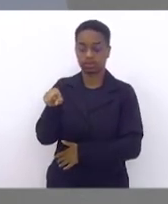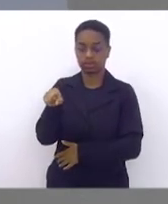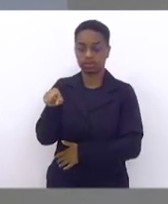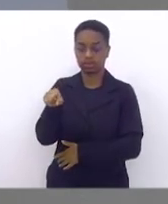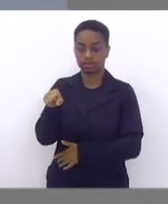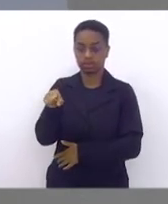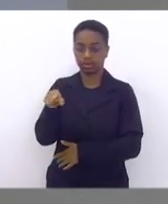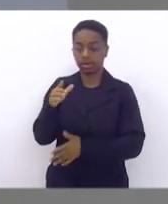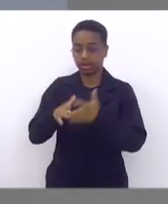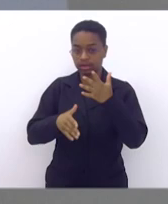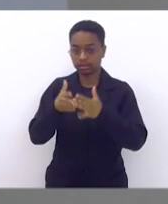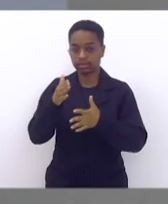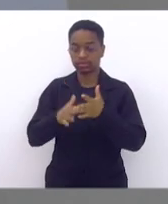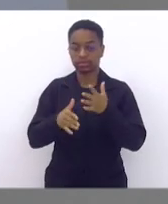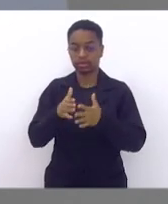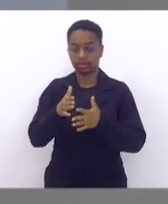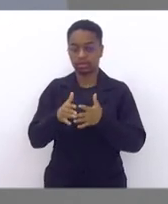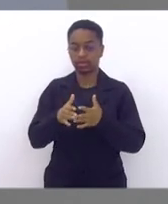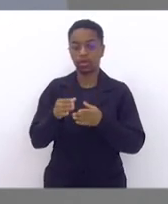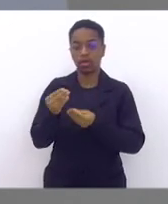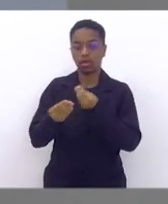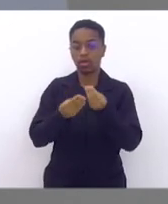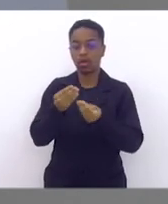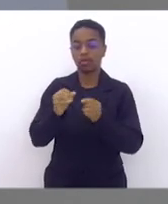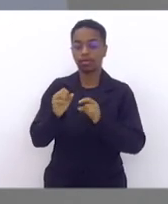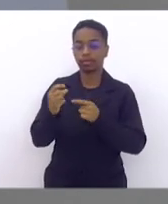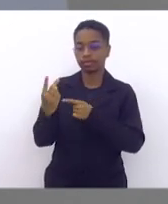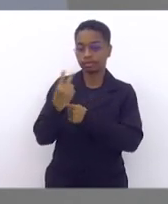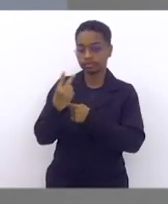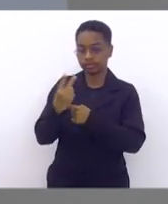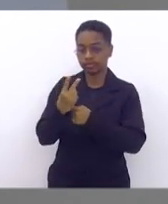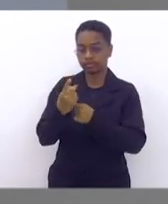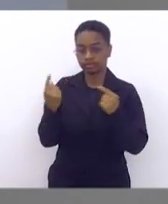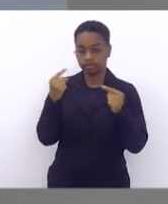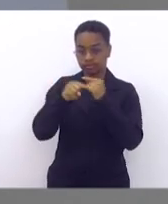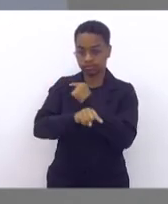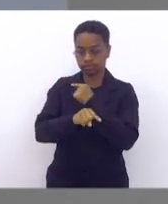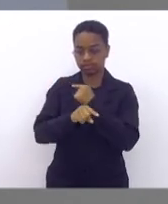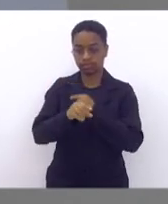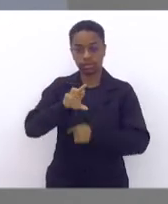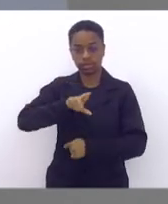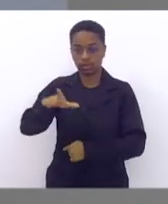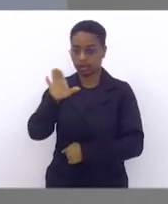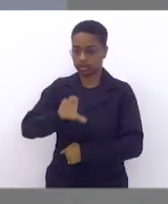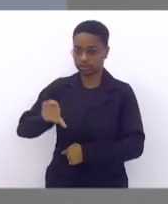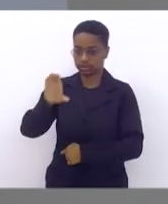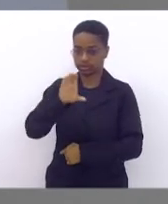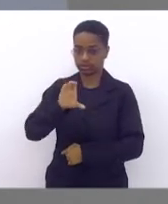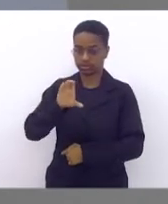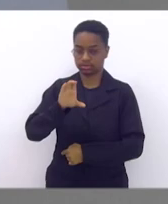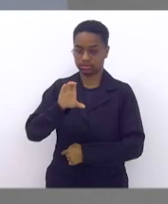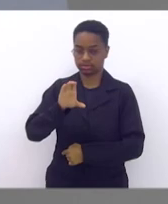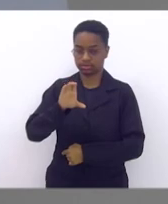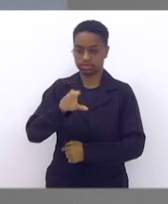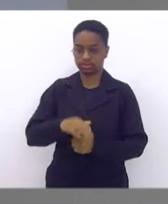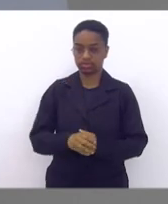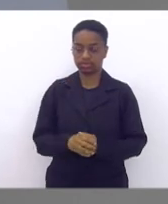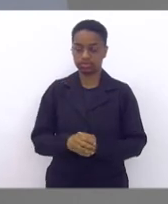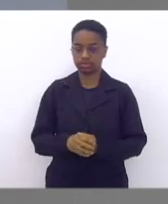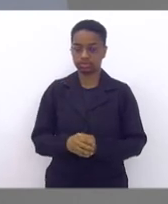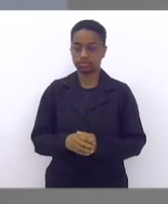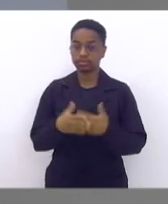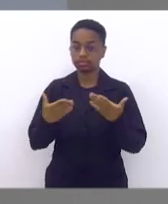fere o princípio, né, da ampla defesa e do contraditório. Não é ciência. Então, o software